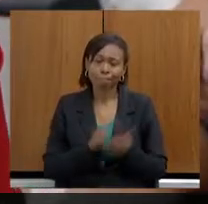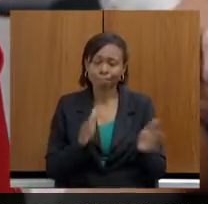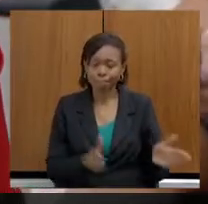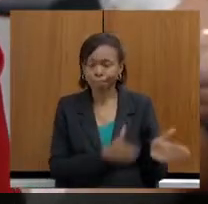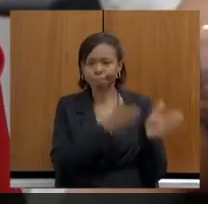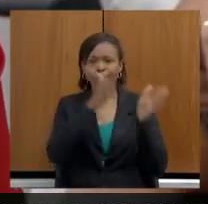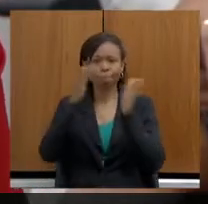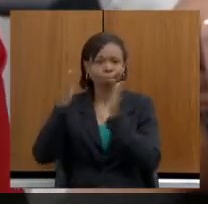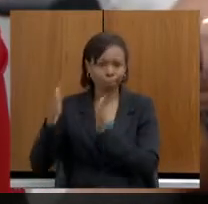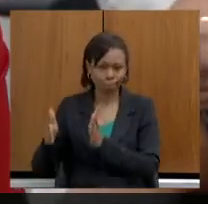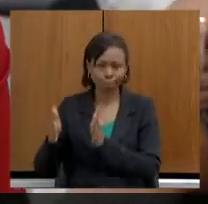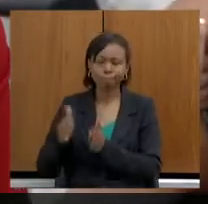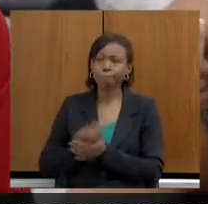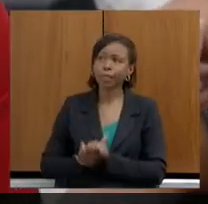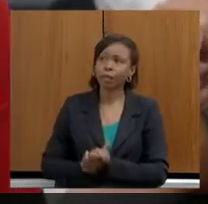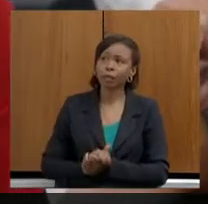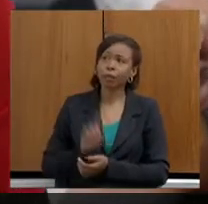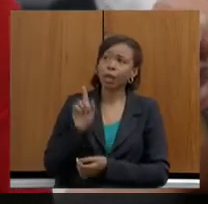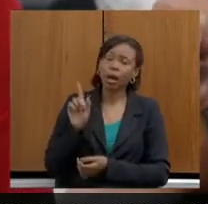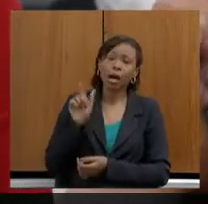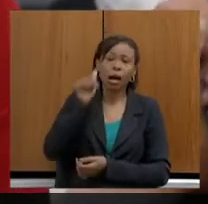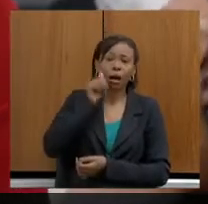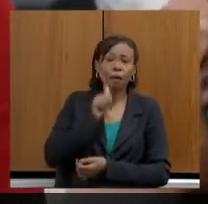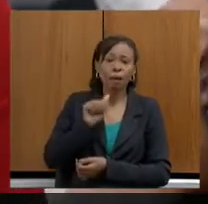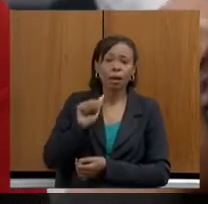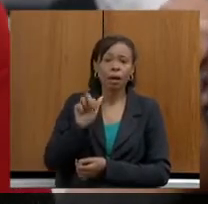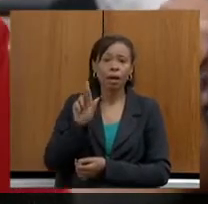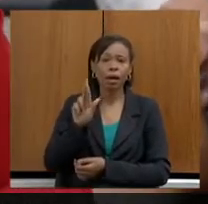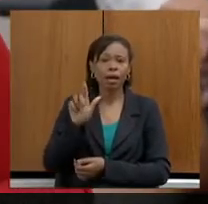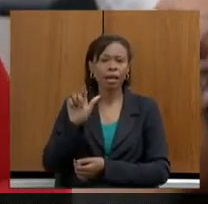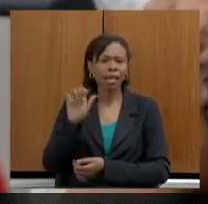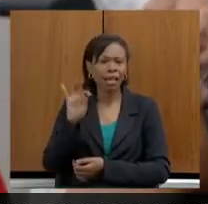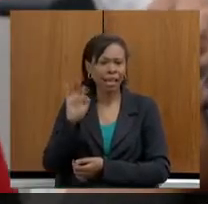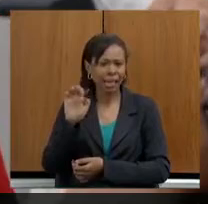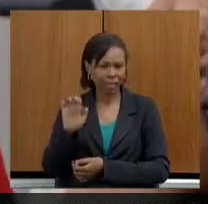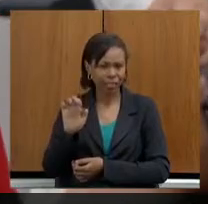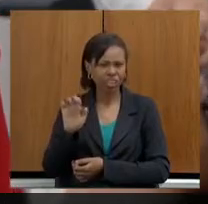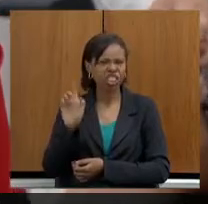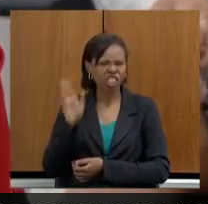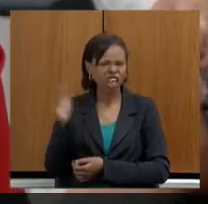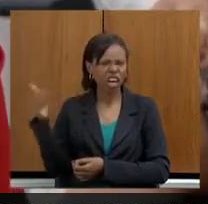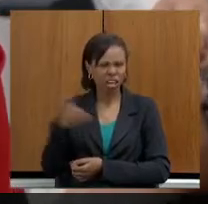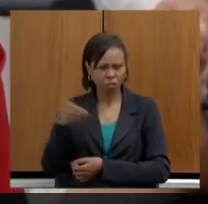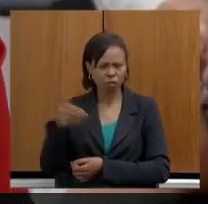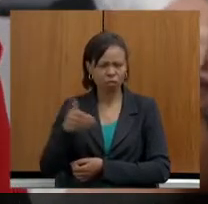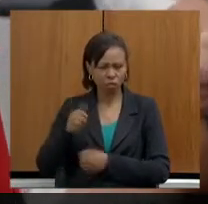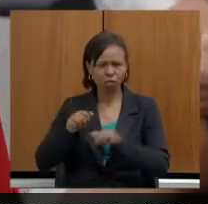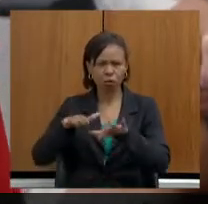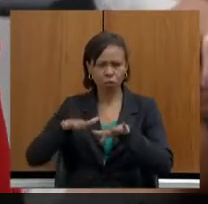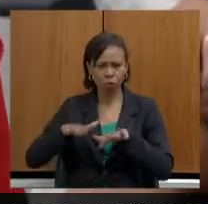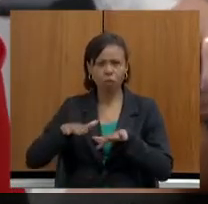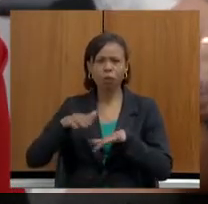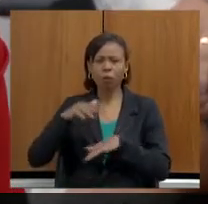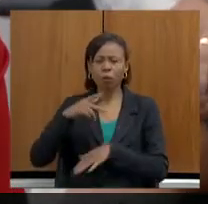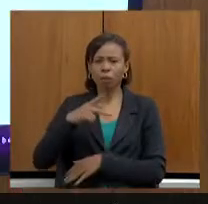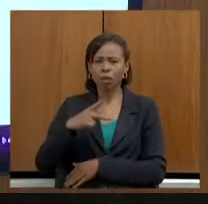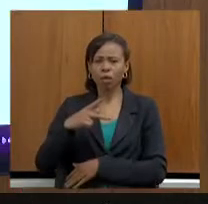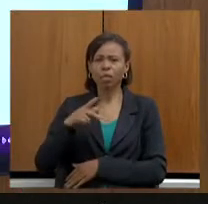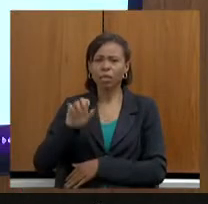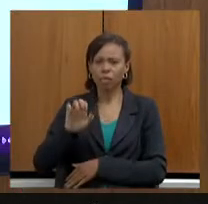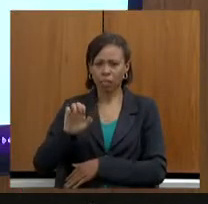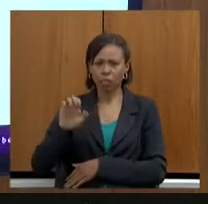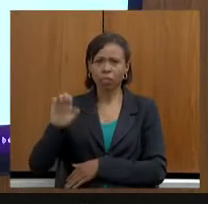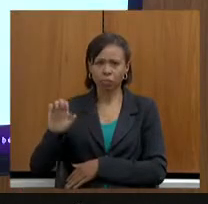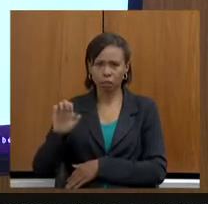passar para a Arlete Arlete já inclusive participou de audiência aqui do plano Estadual de Educação é uma